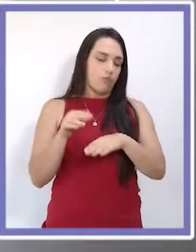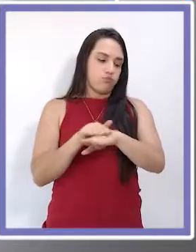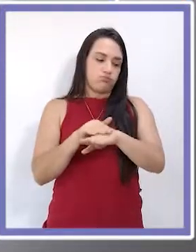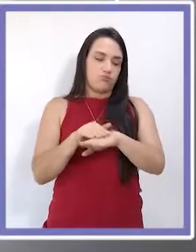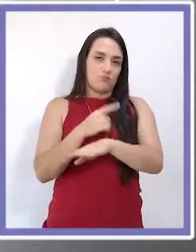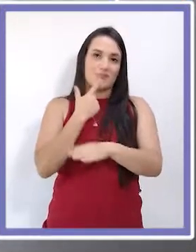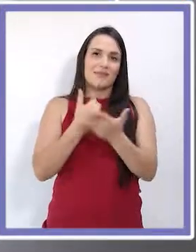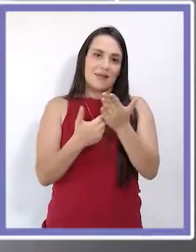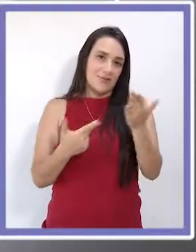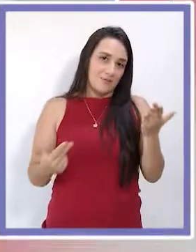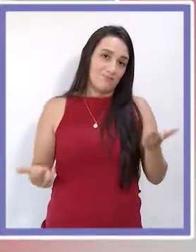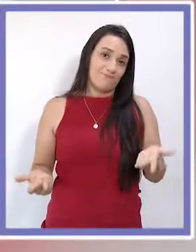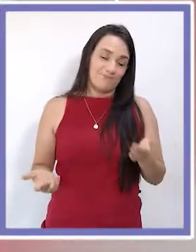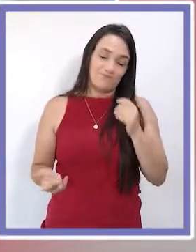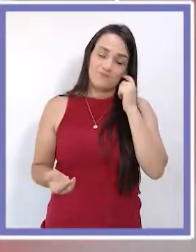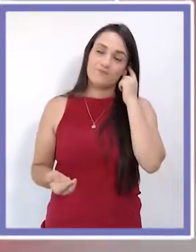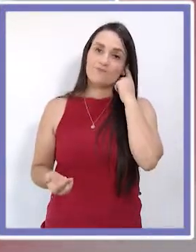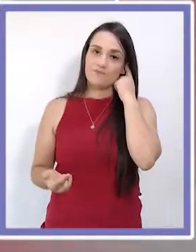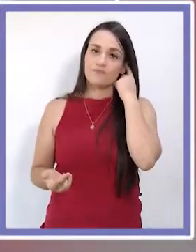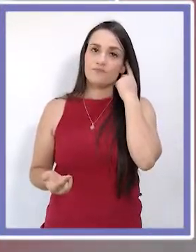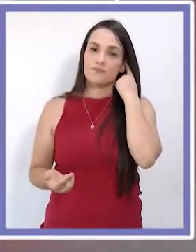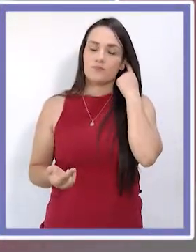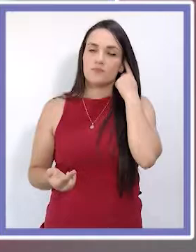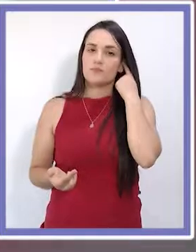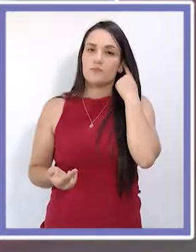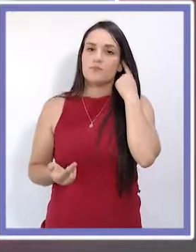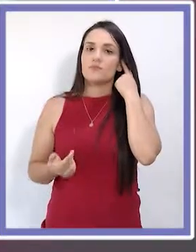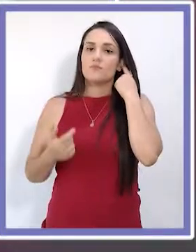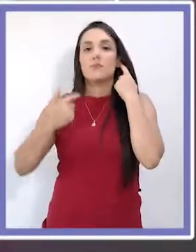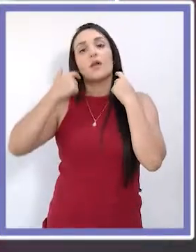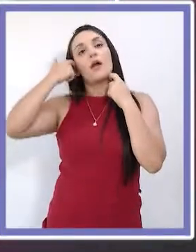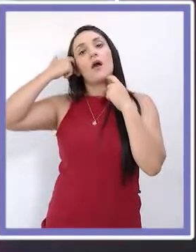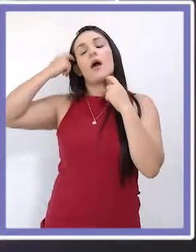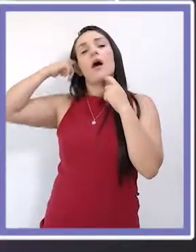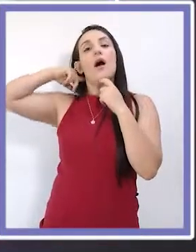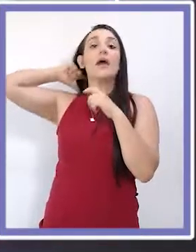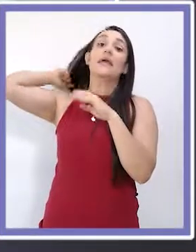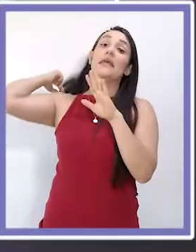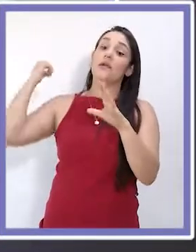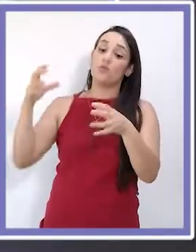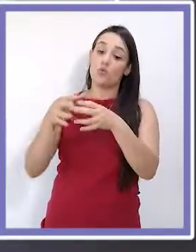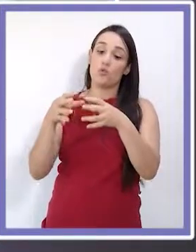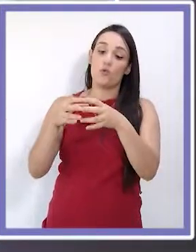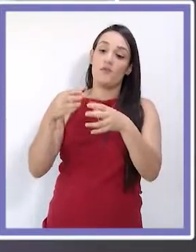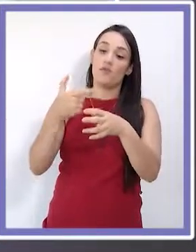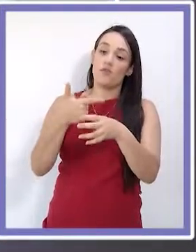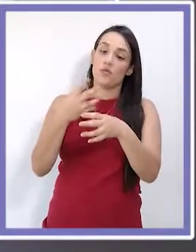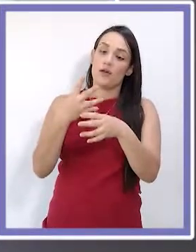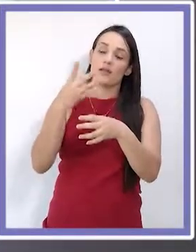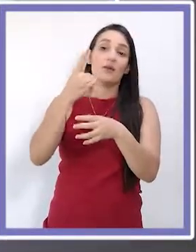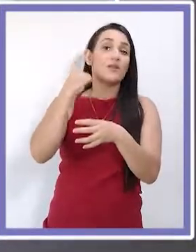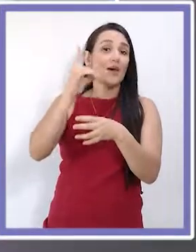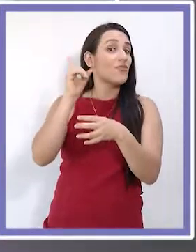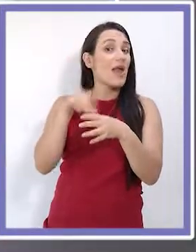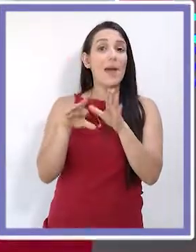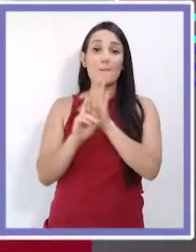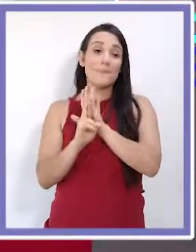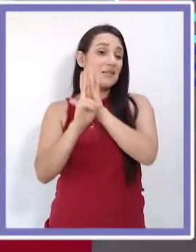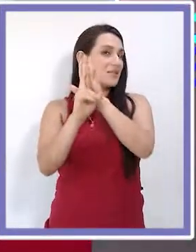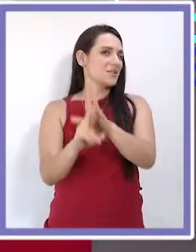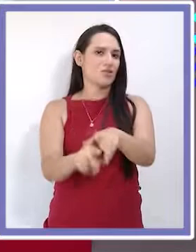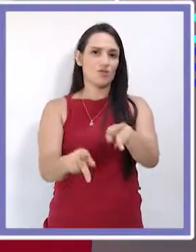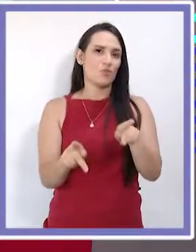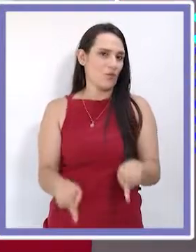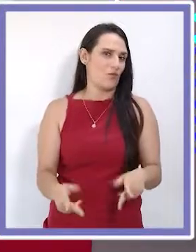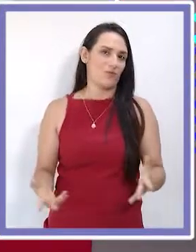Assembleia Legislativa, todos os deputados, nós somos a Casa do Povo porque representamos a